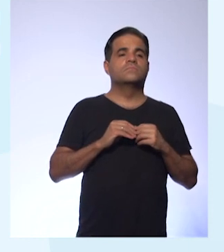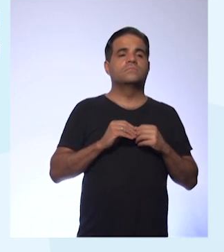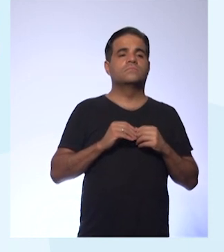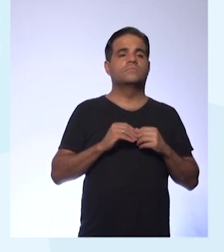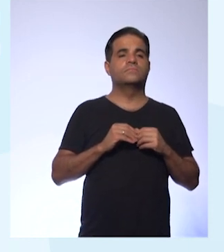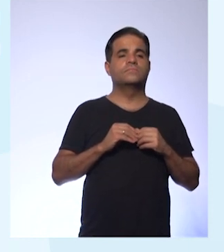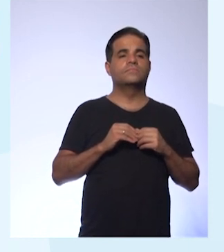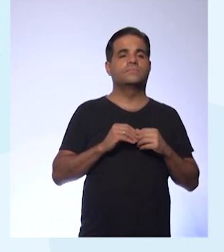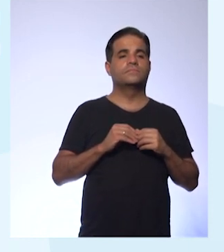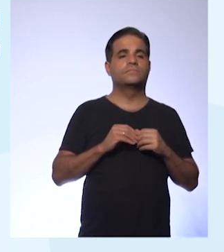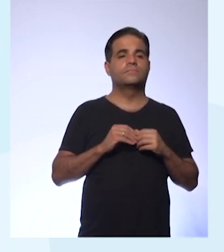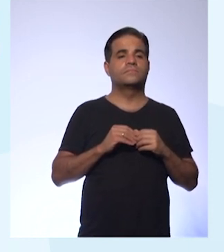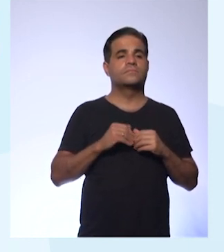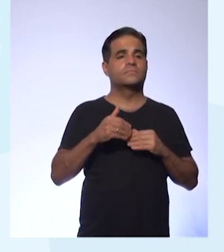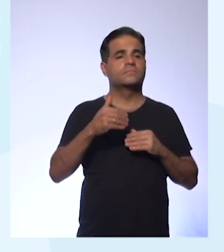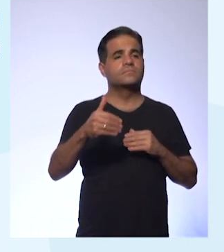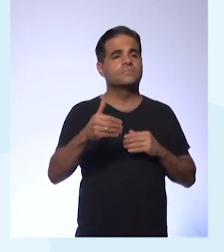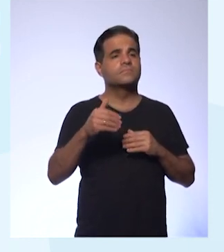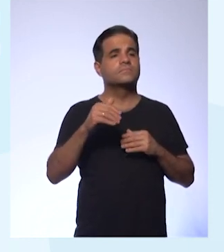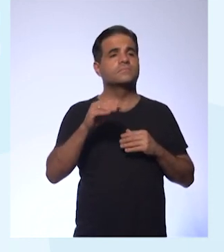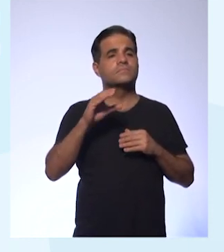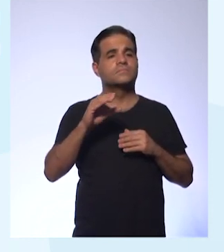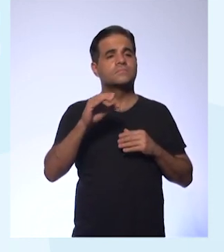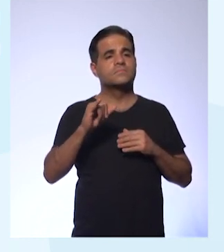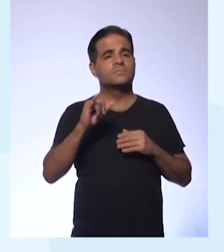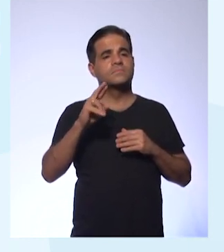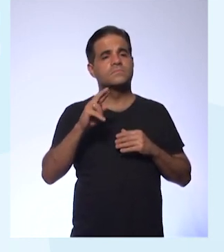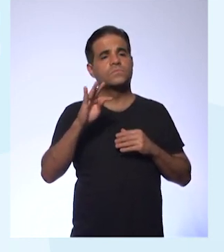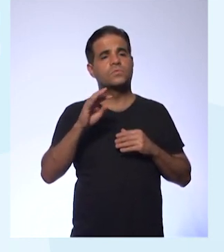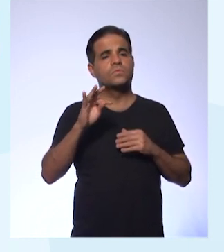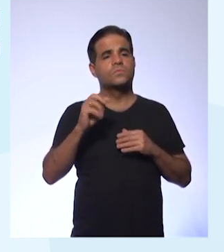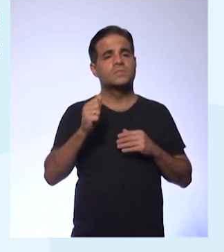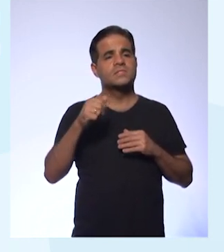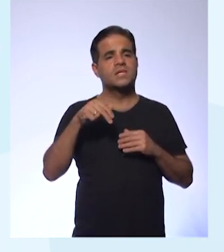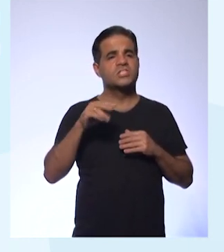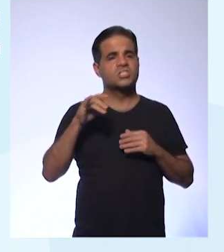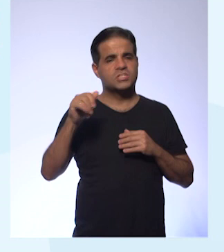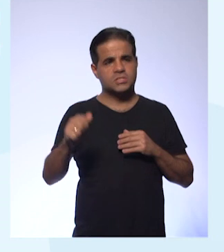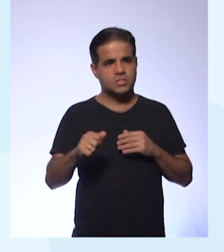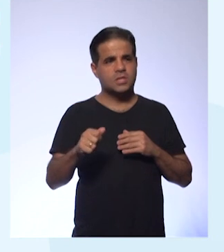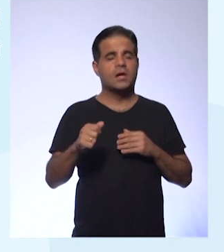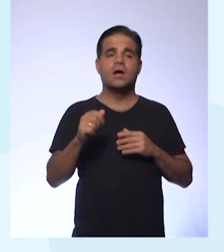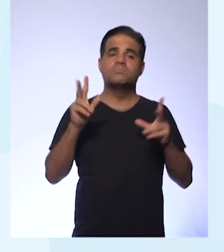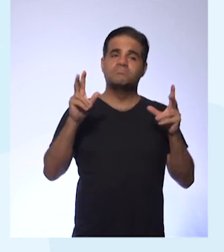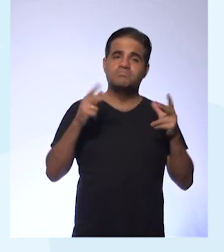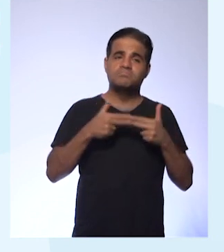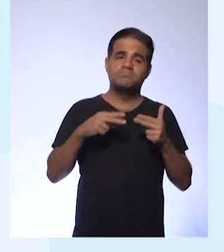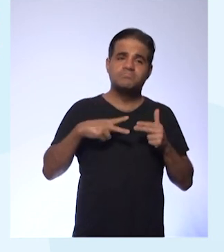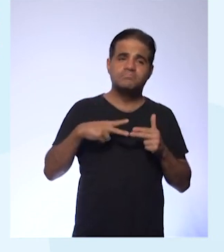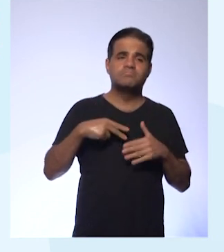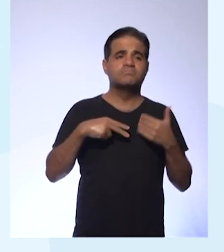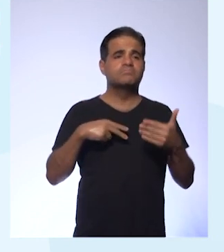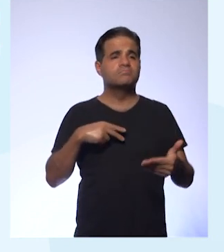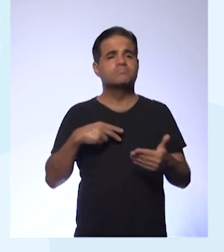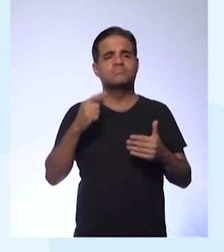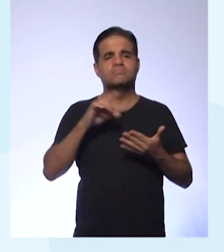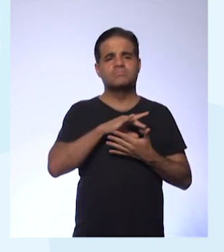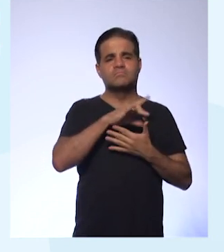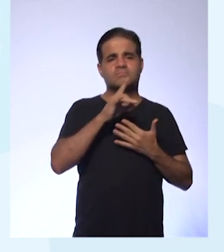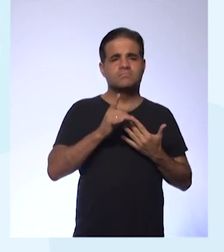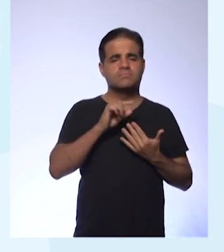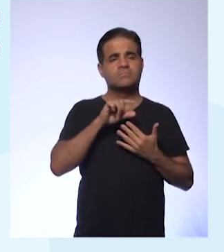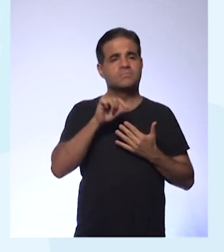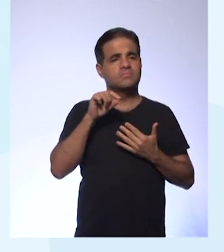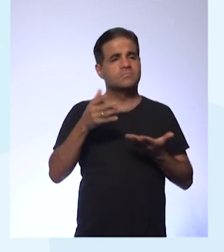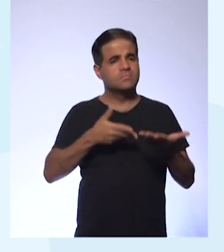C? ti. Circunstantia, e refere-se à situação, particularidade. Note que para cada uma